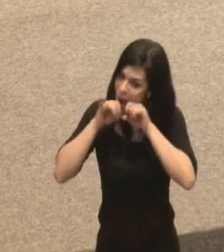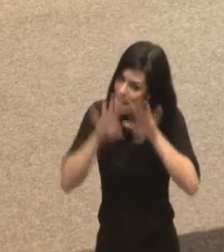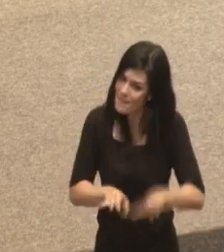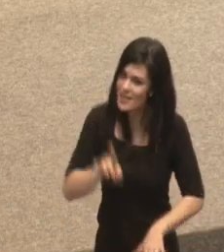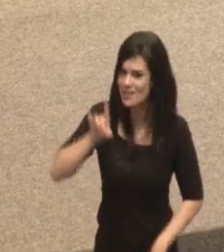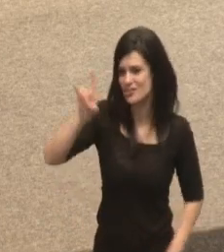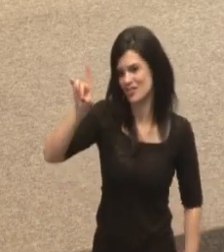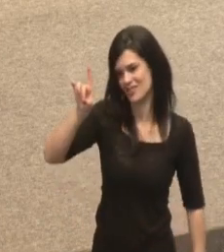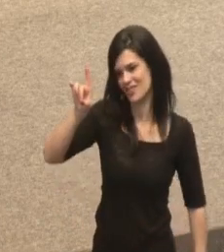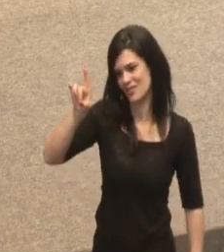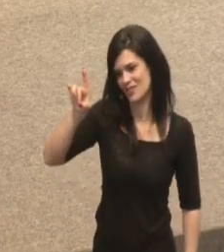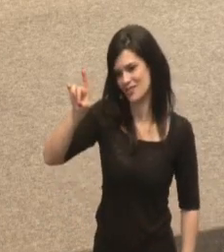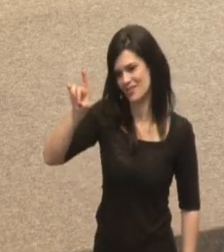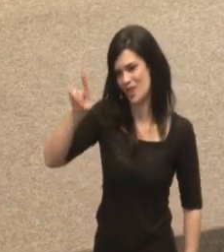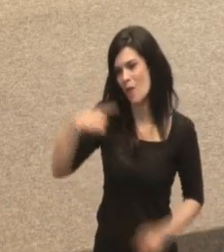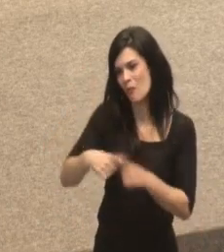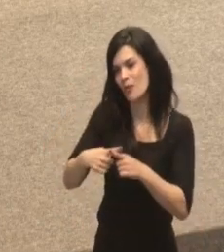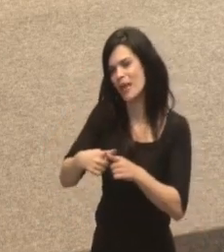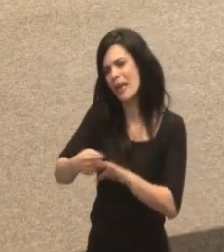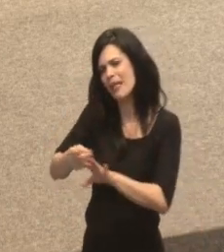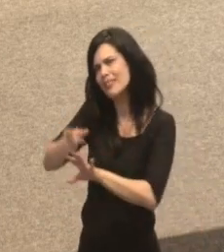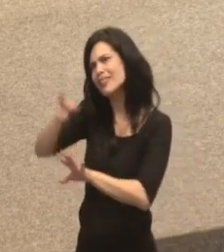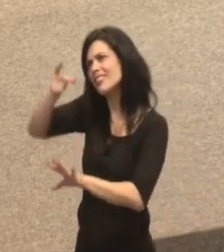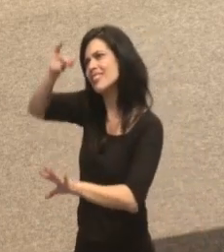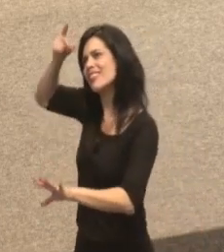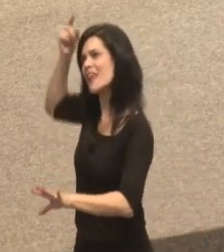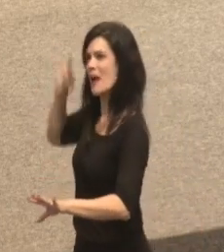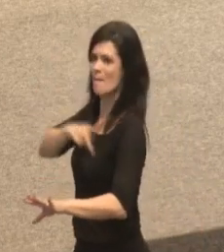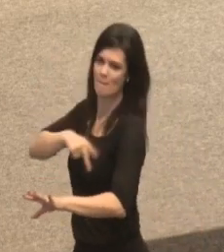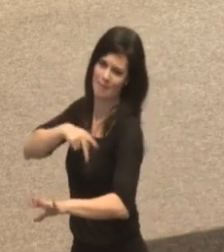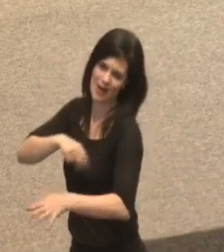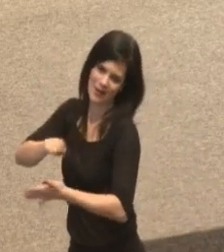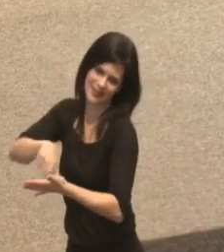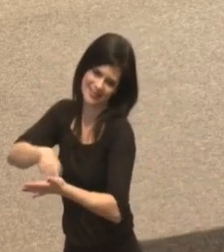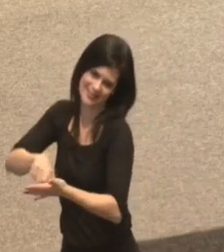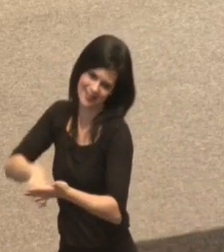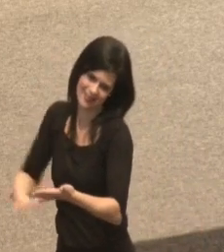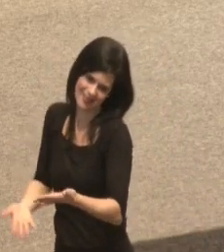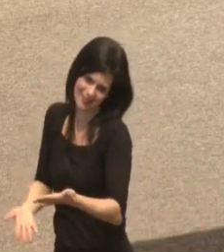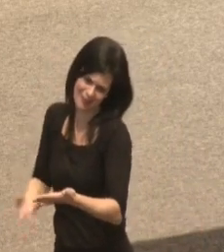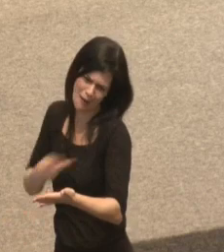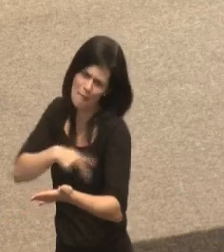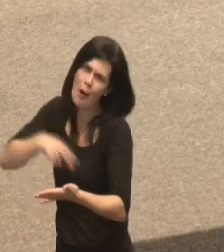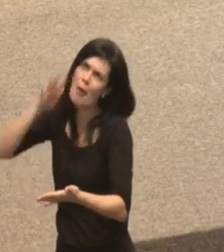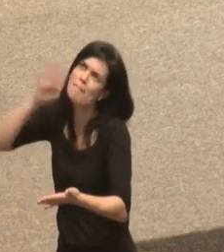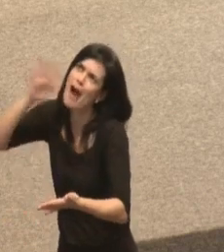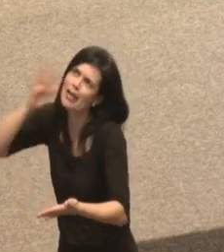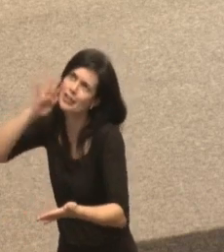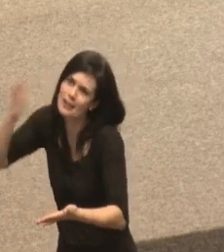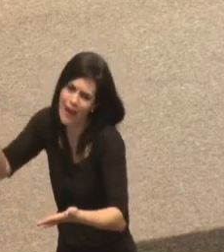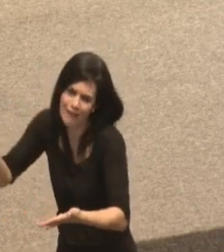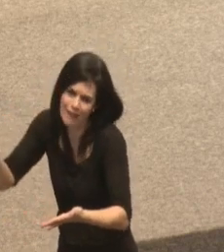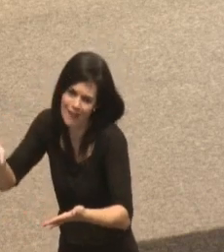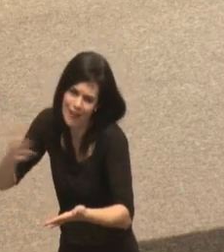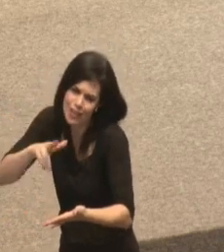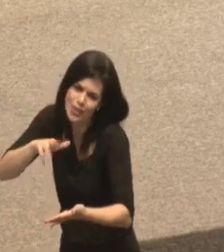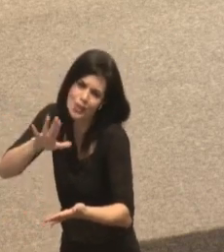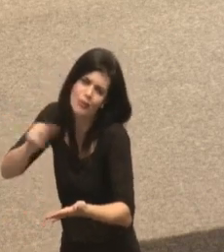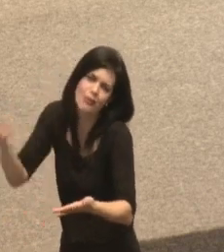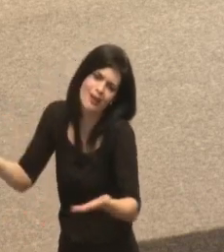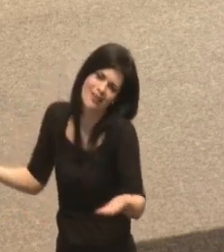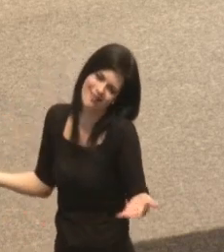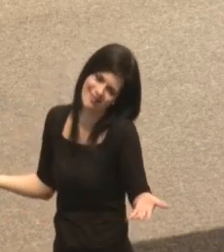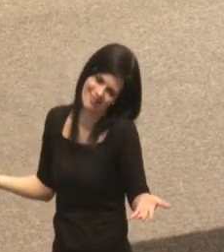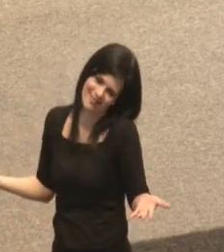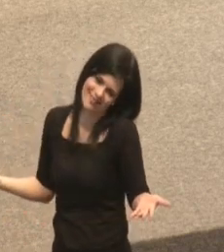viva e eficaz? Milhões e milhões. Paulo não tinha ideia disso. Às vezes nós estamos trabalhando, meus irmãos,